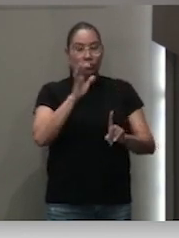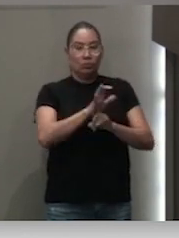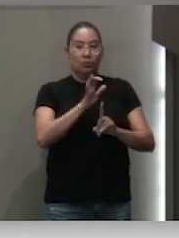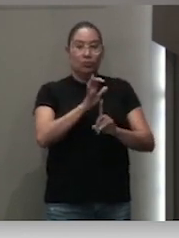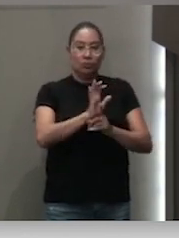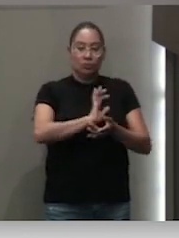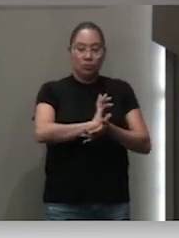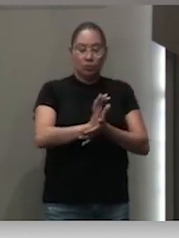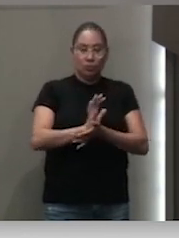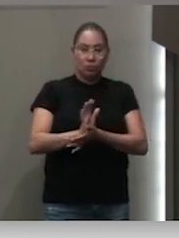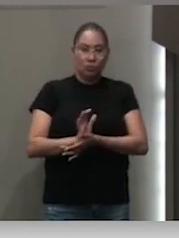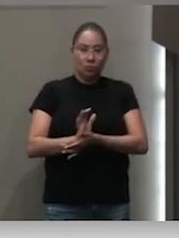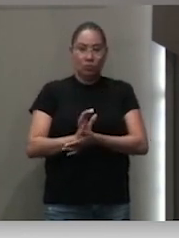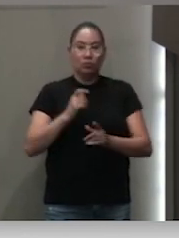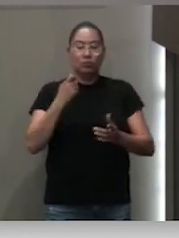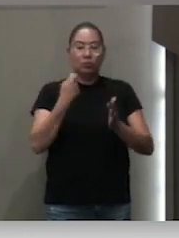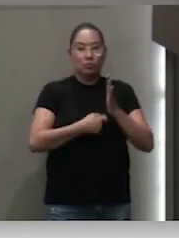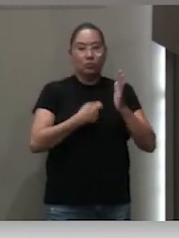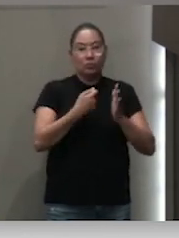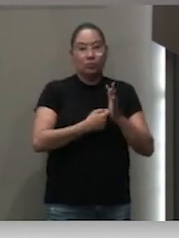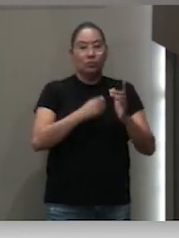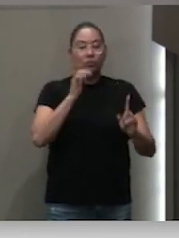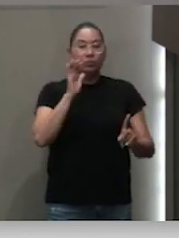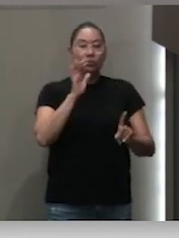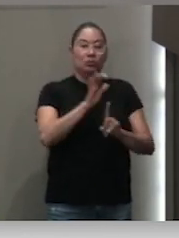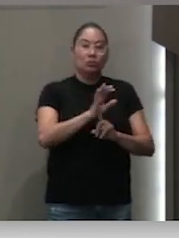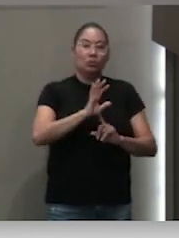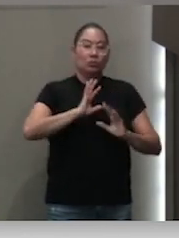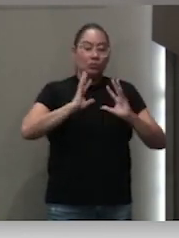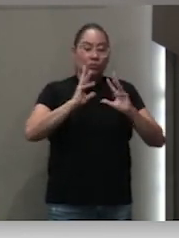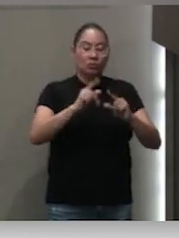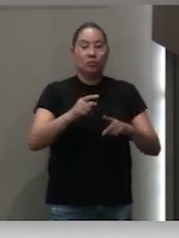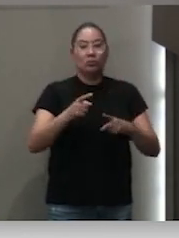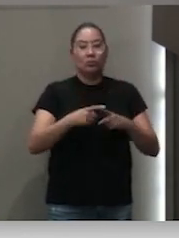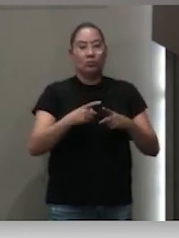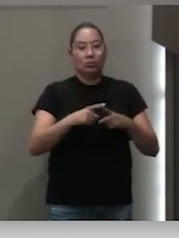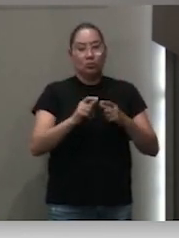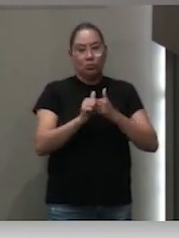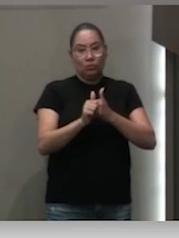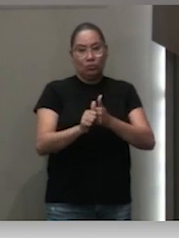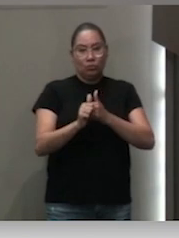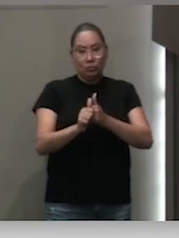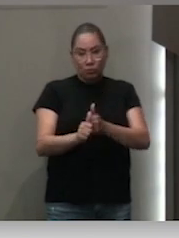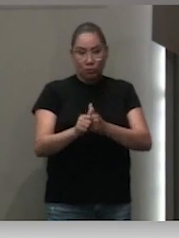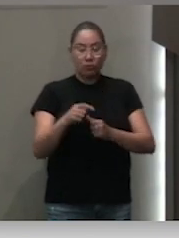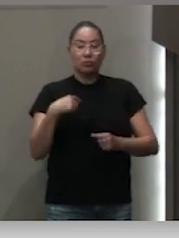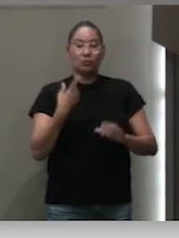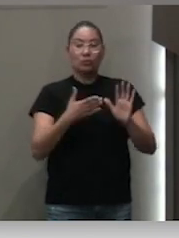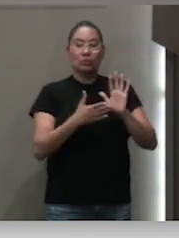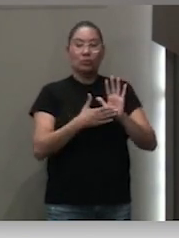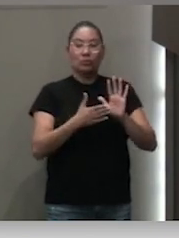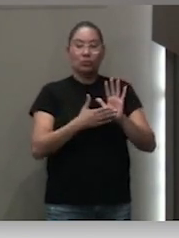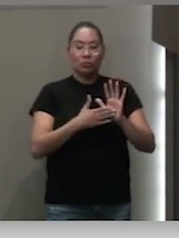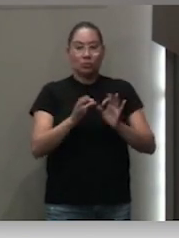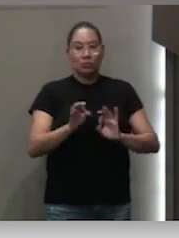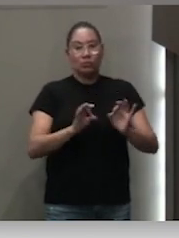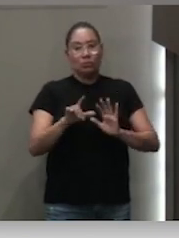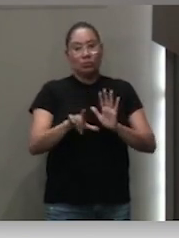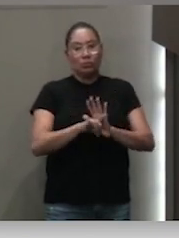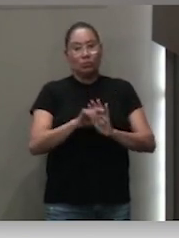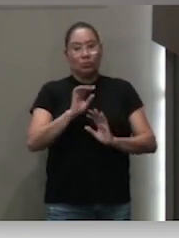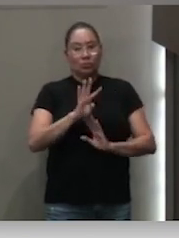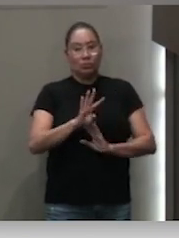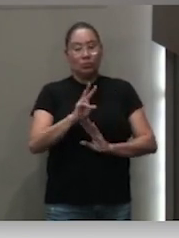preconceito da luta contra todo tipo de perseguição propusemos o Projeto de Lei 42 que